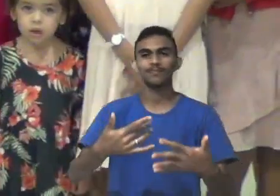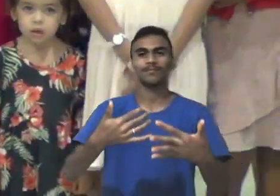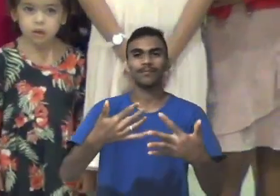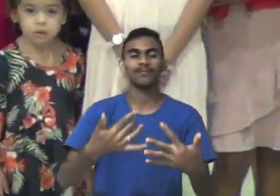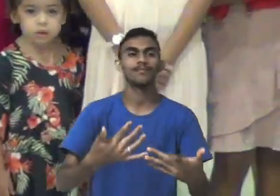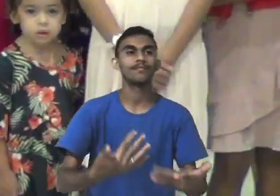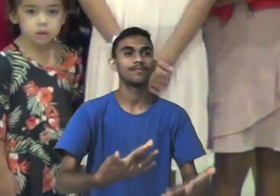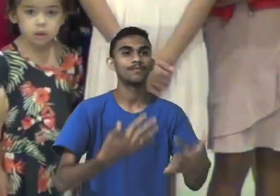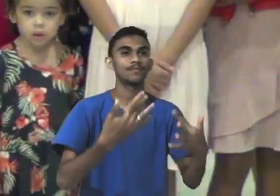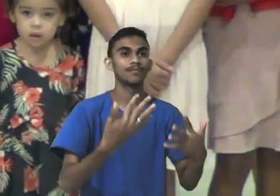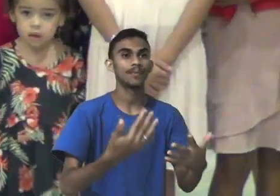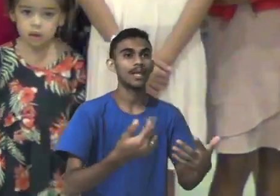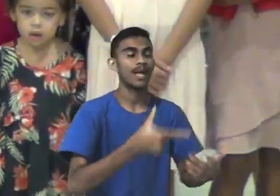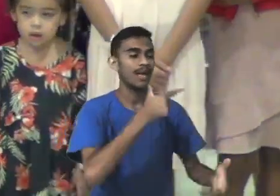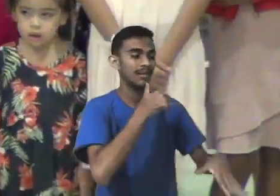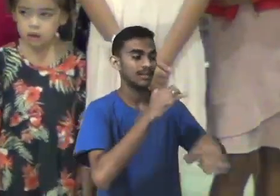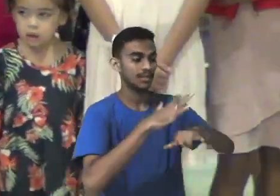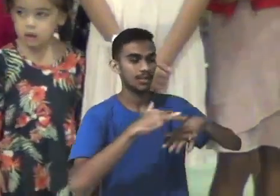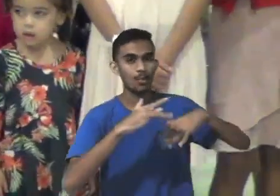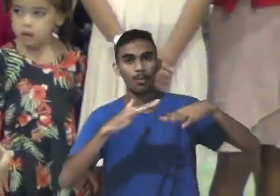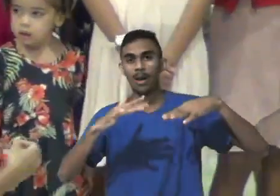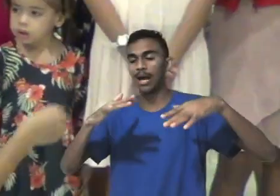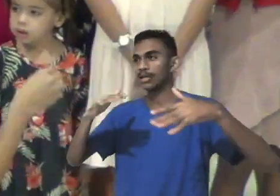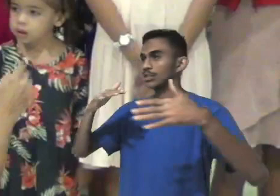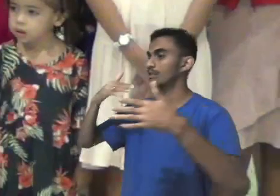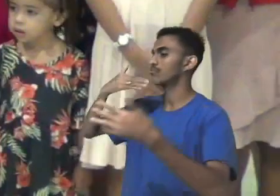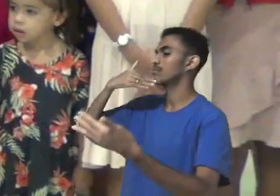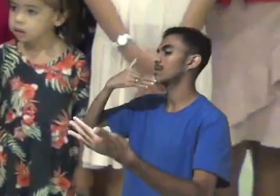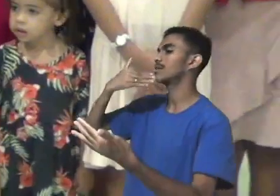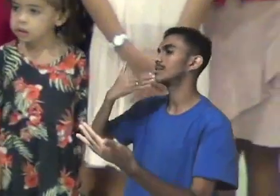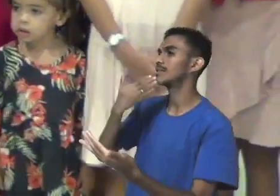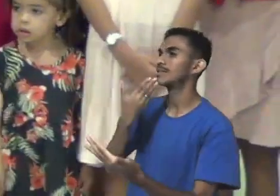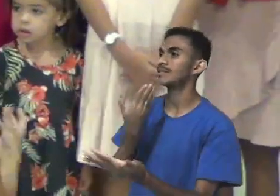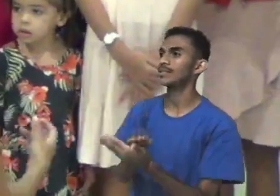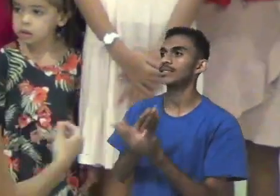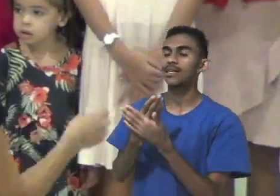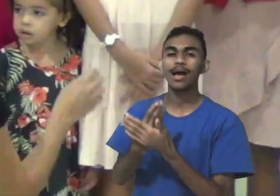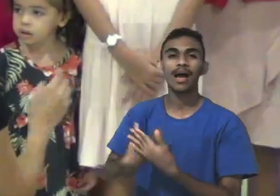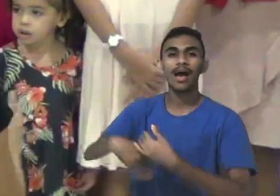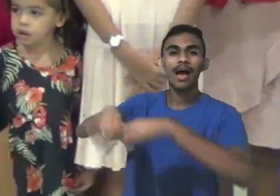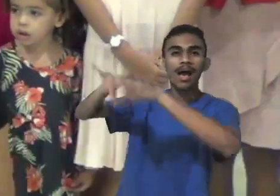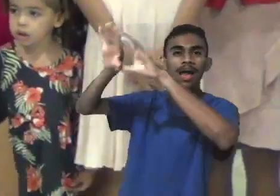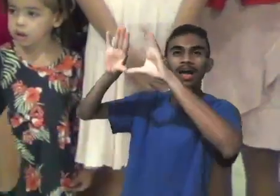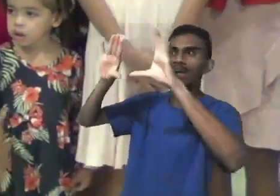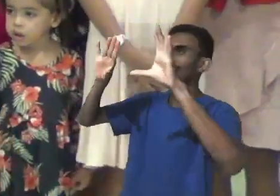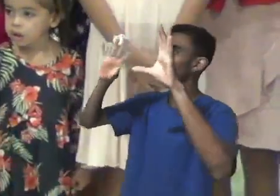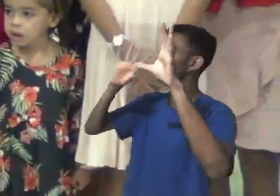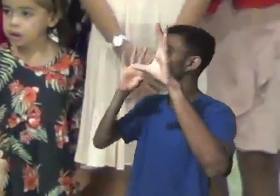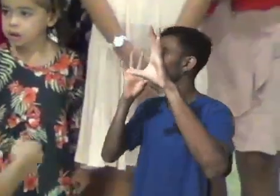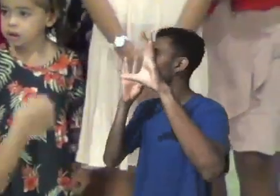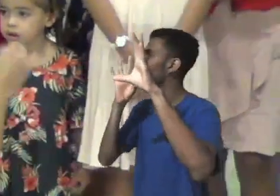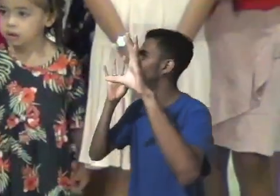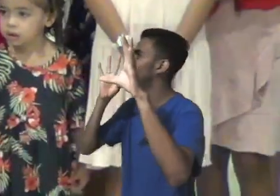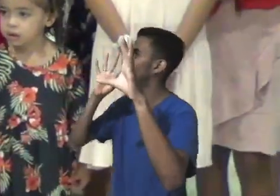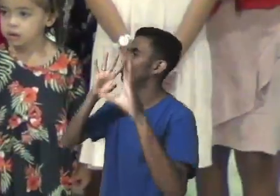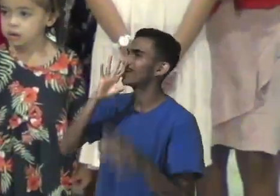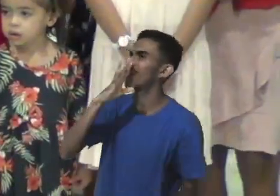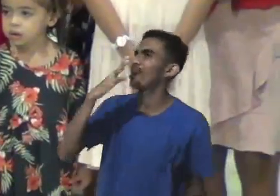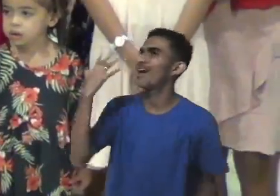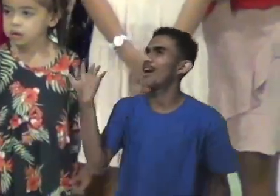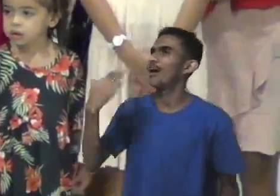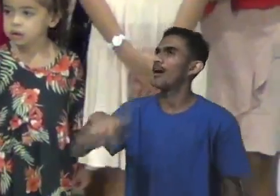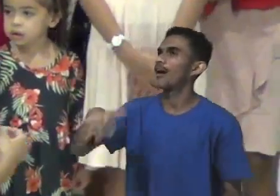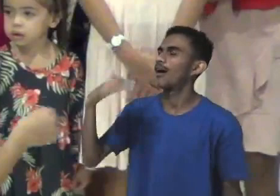poderia explicar. Se o mar já me extasia e o céu já